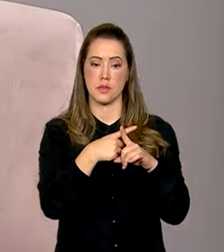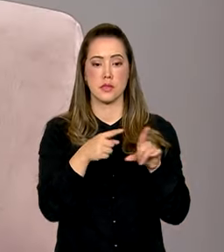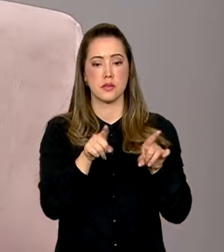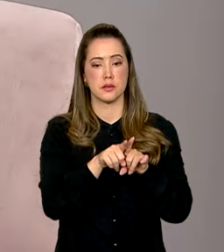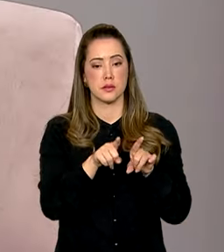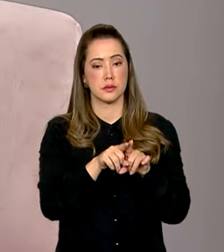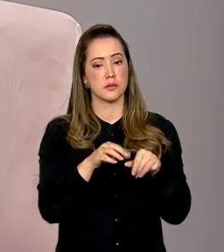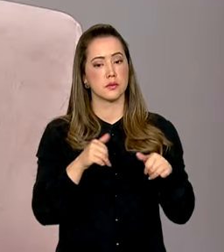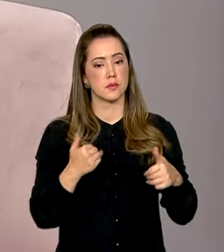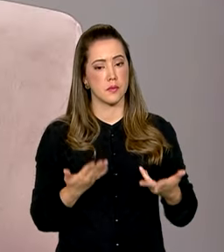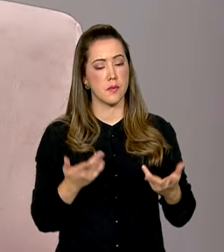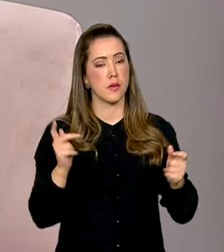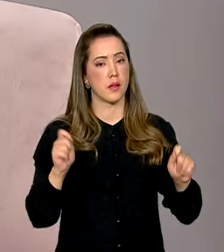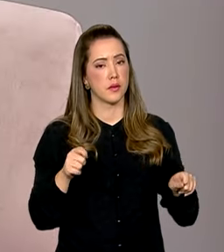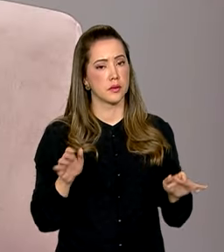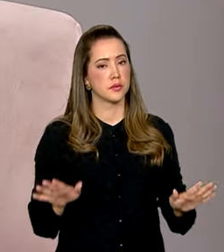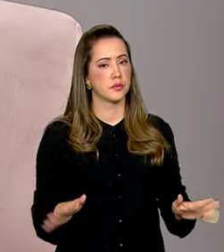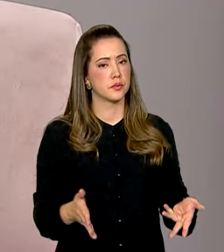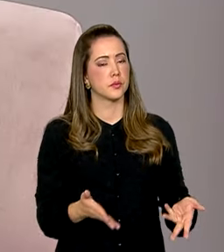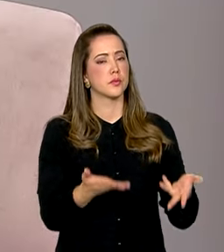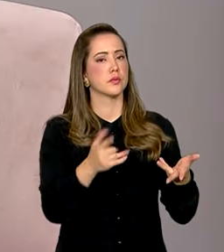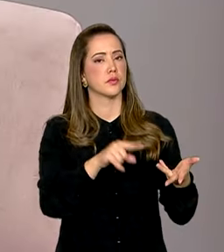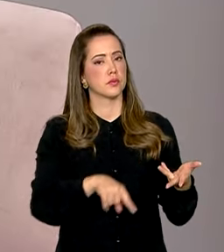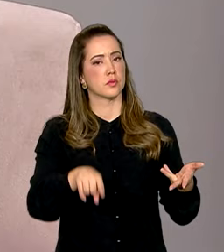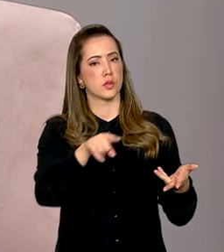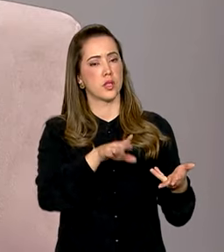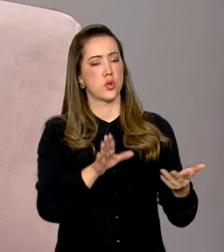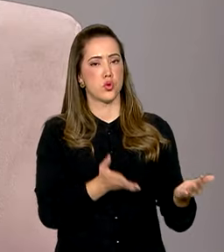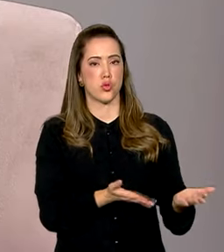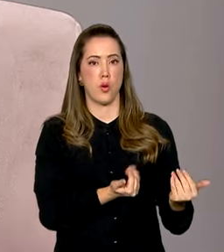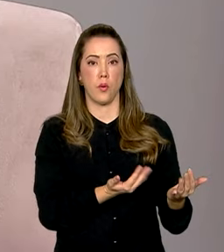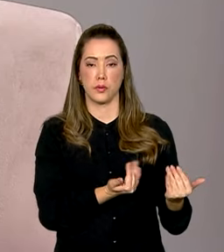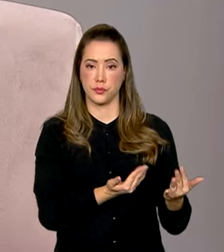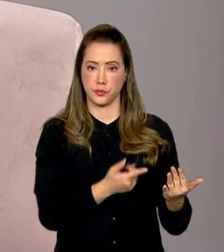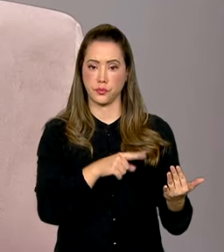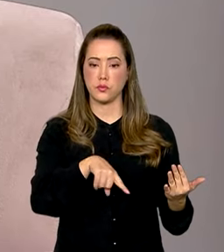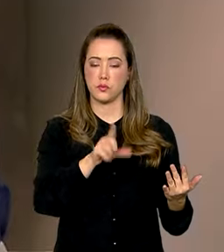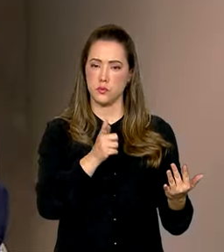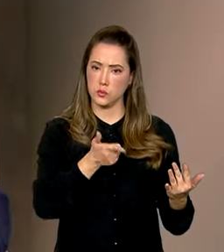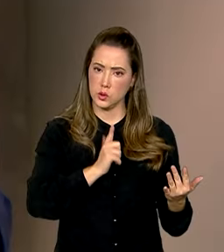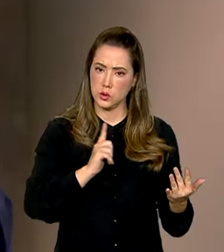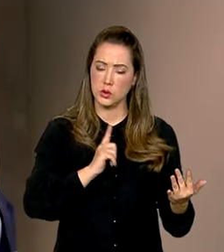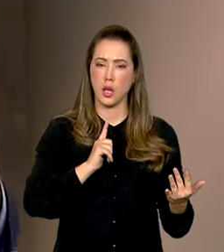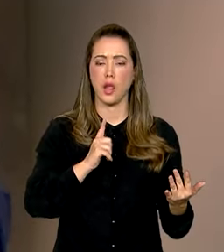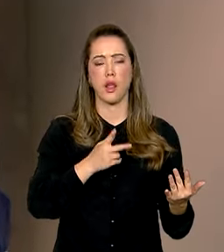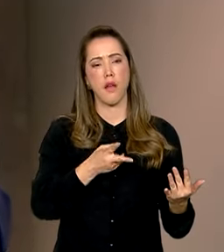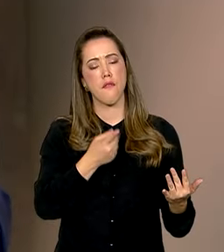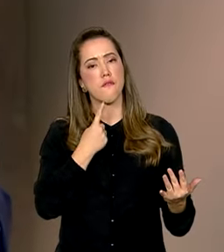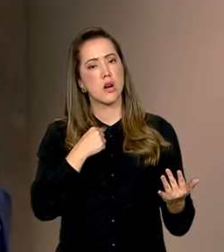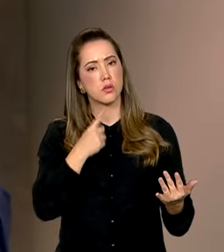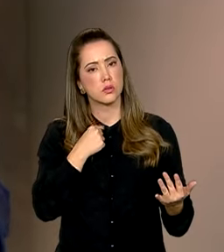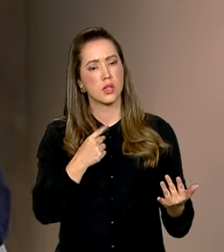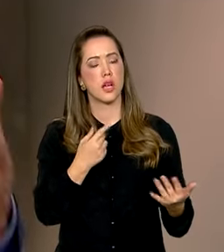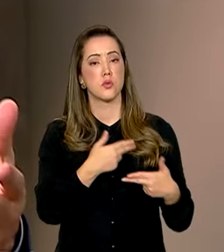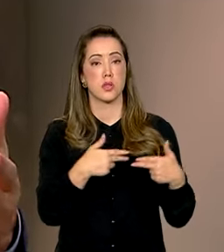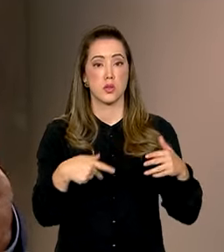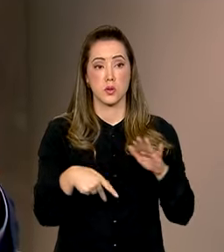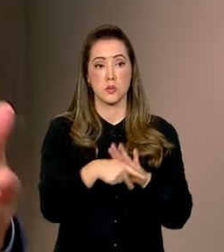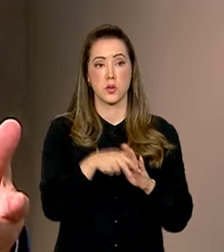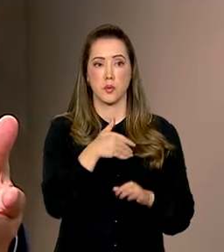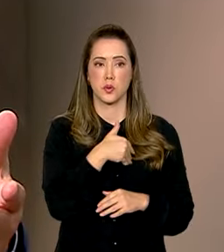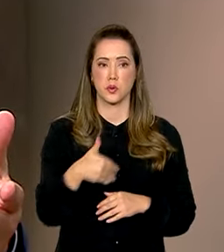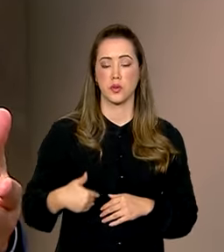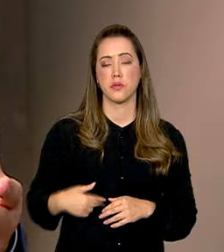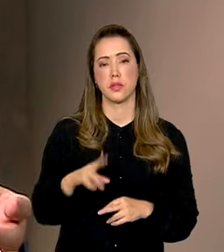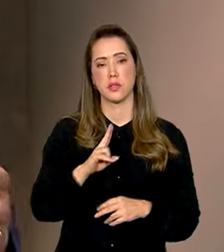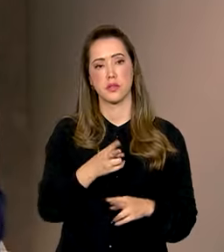ainda mais, né, proporcionar que aquela garotada, aquela juventude tenha um interesse pela coisa pública, fazendo isso